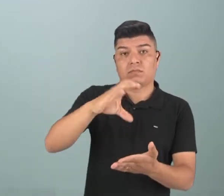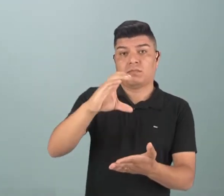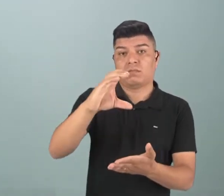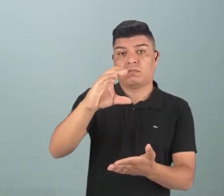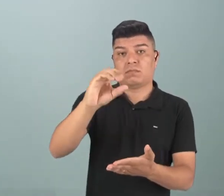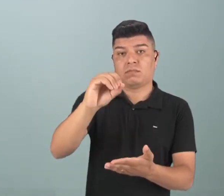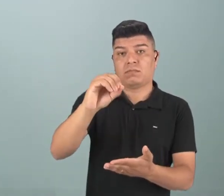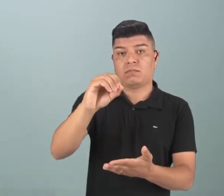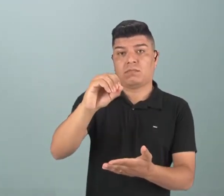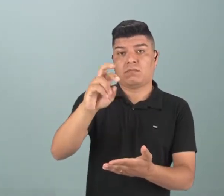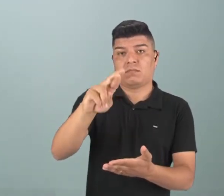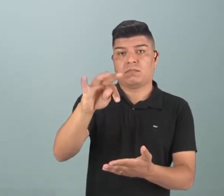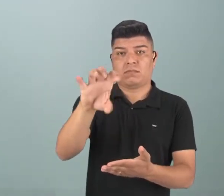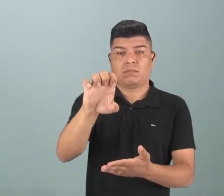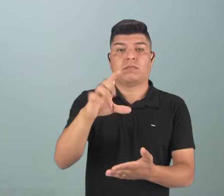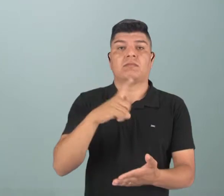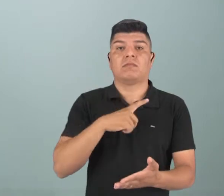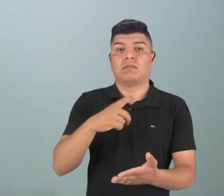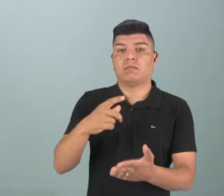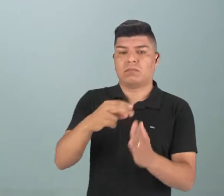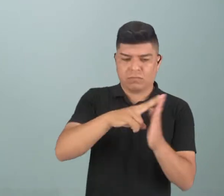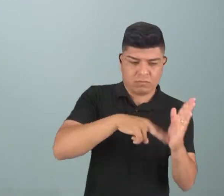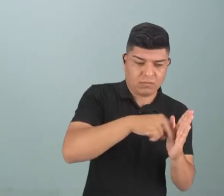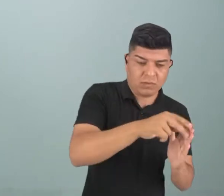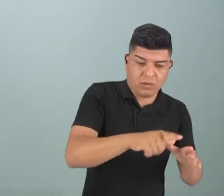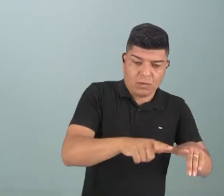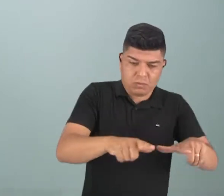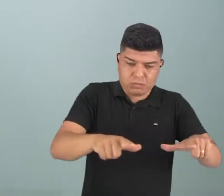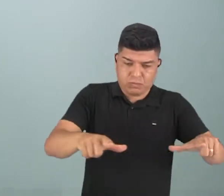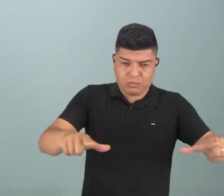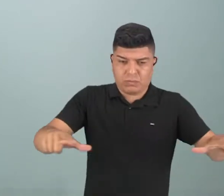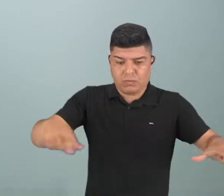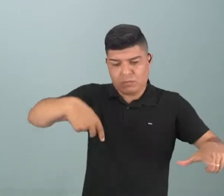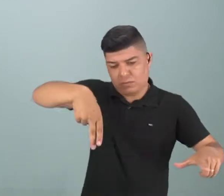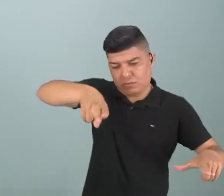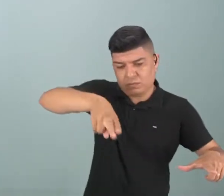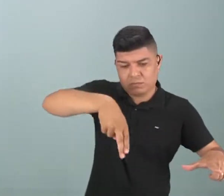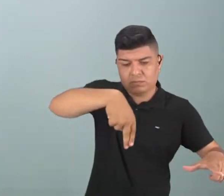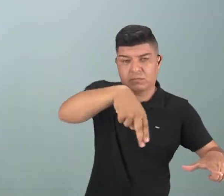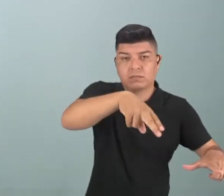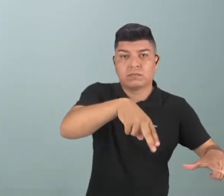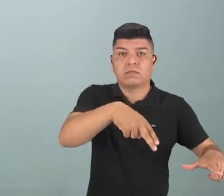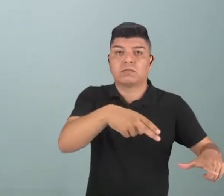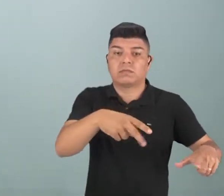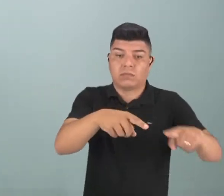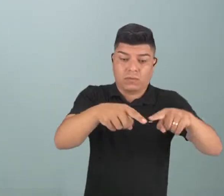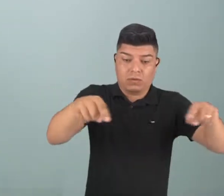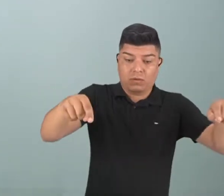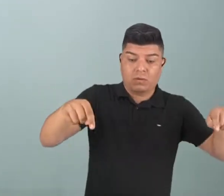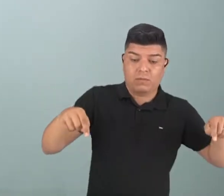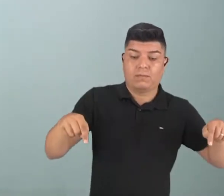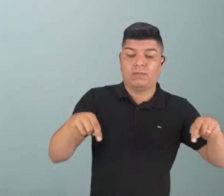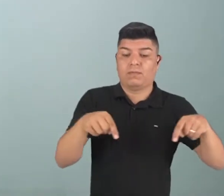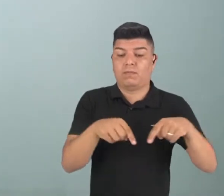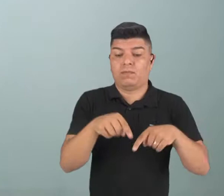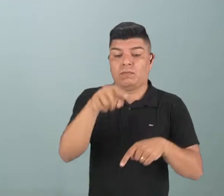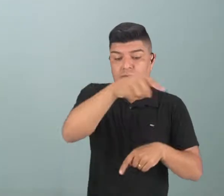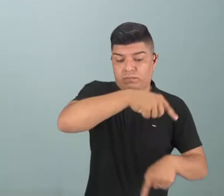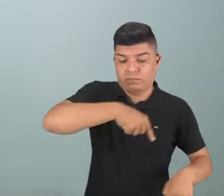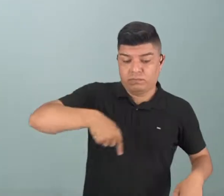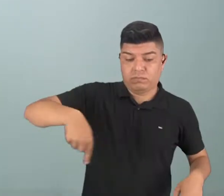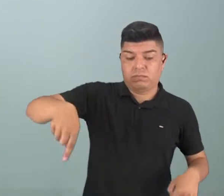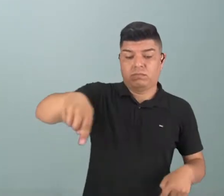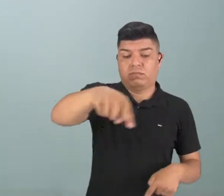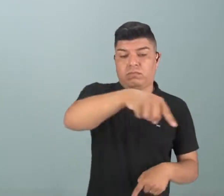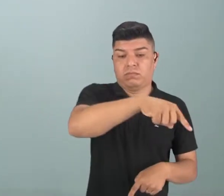faziam desenhos, né, no chão, eles vão fazendo os movimentos e a coreografia, formando desenhos de quadrado, desenhos de círculo,